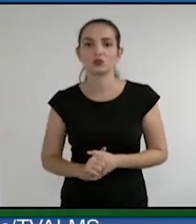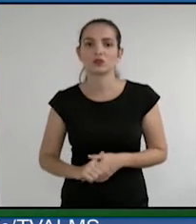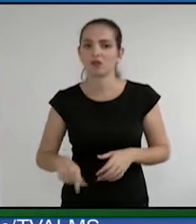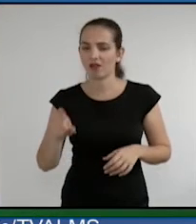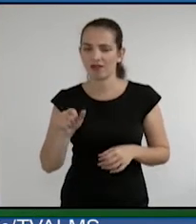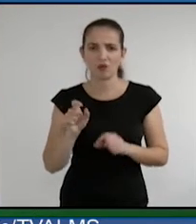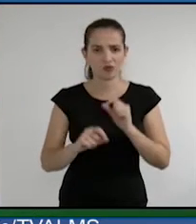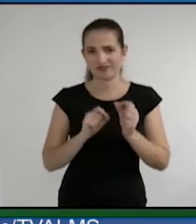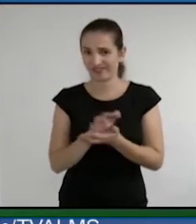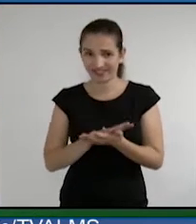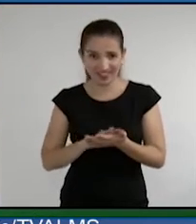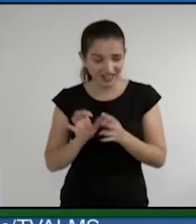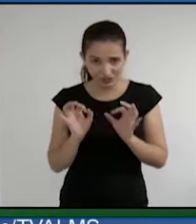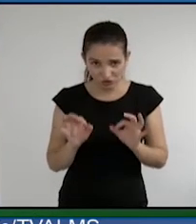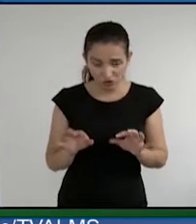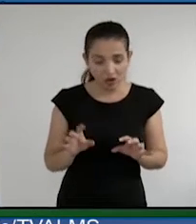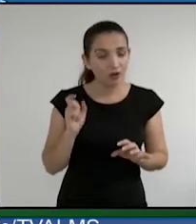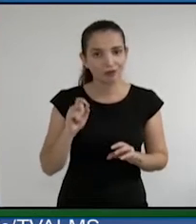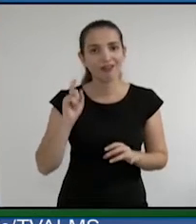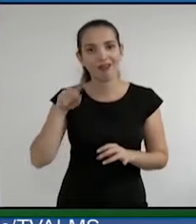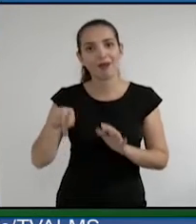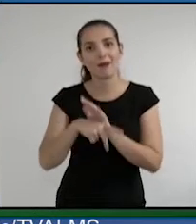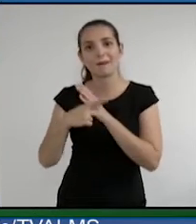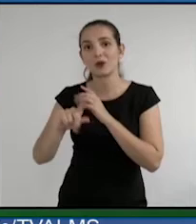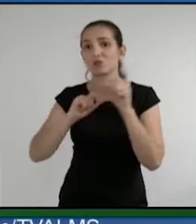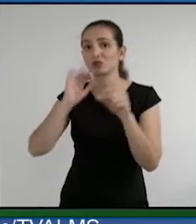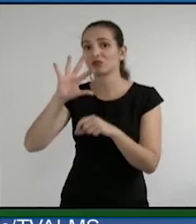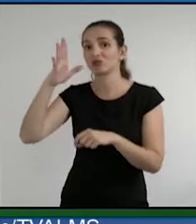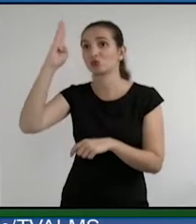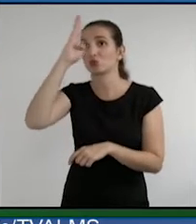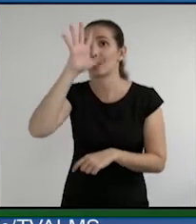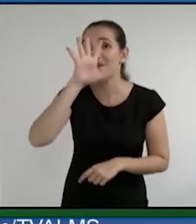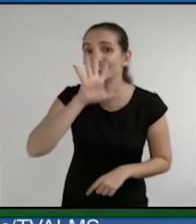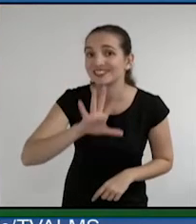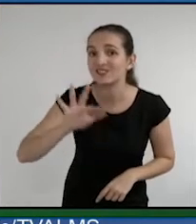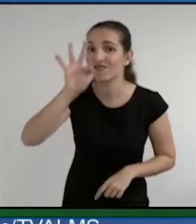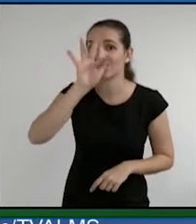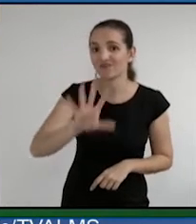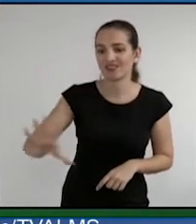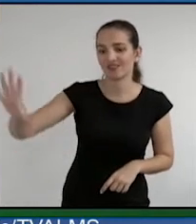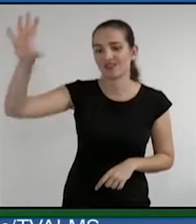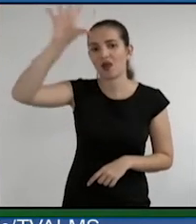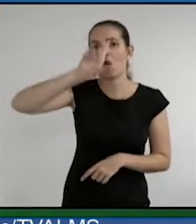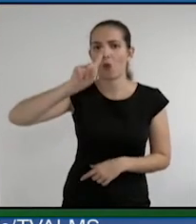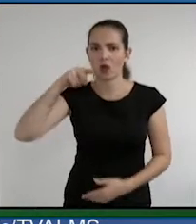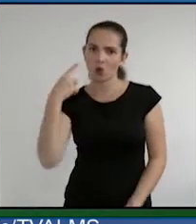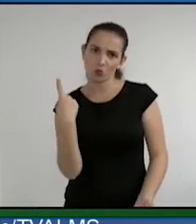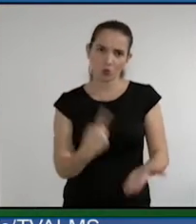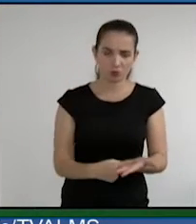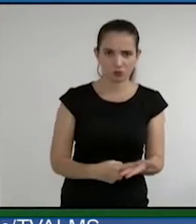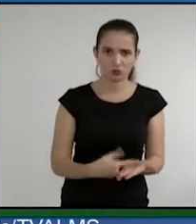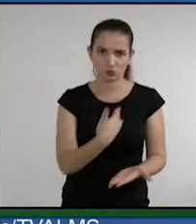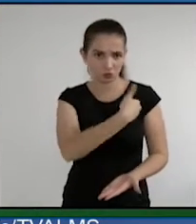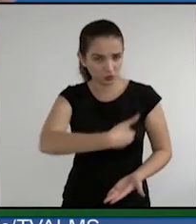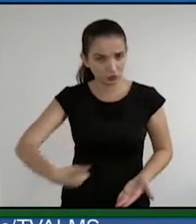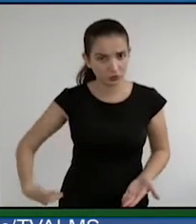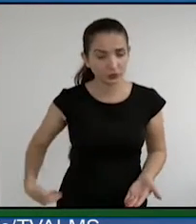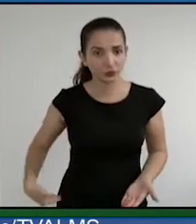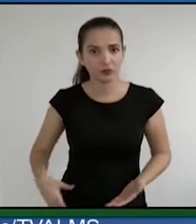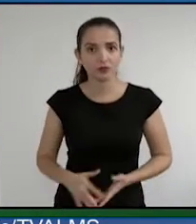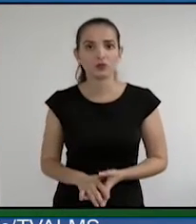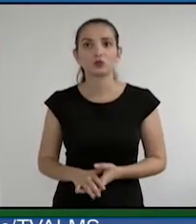menos de reflexo do que aconteceu a nível federal. É o comprometimento do Estado,